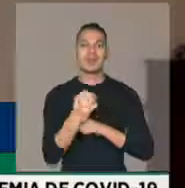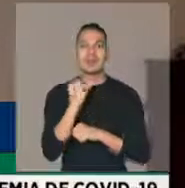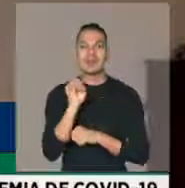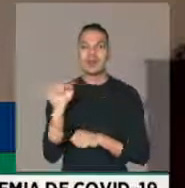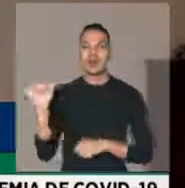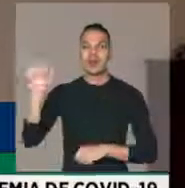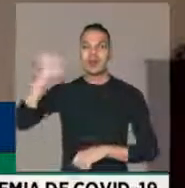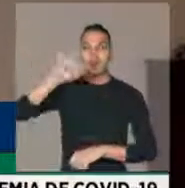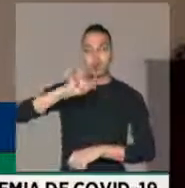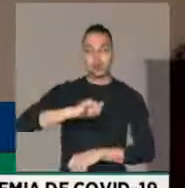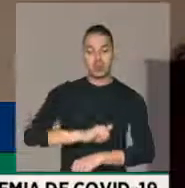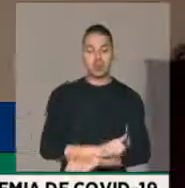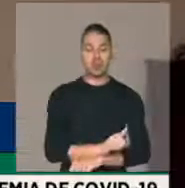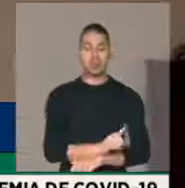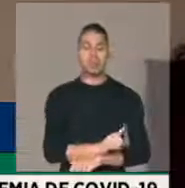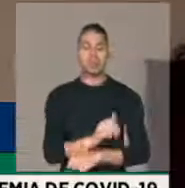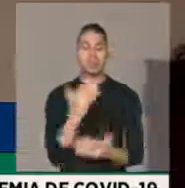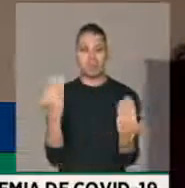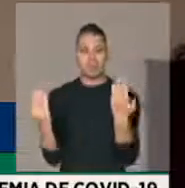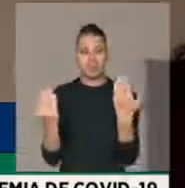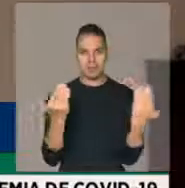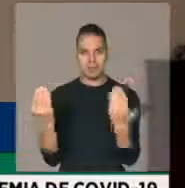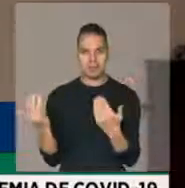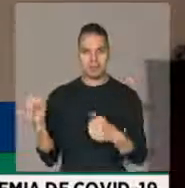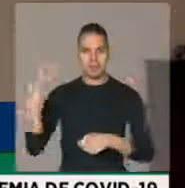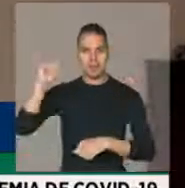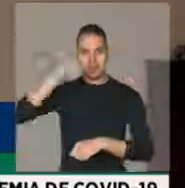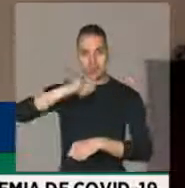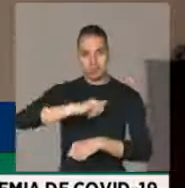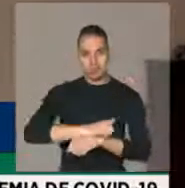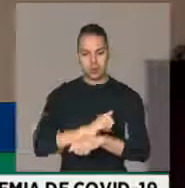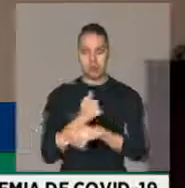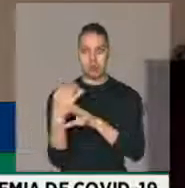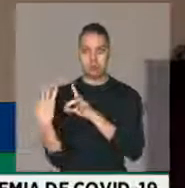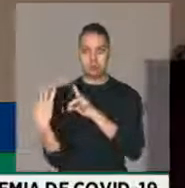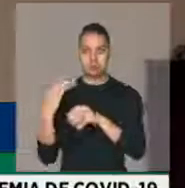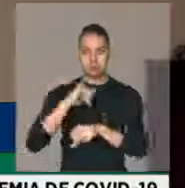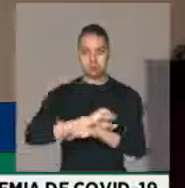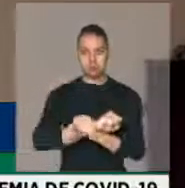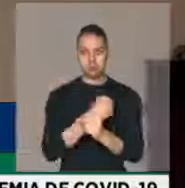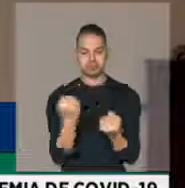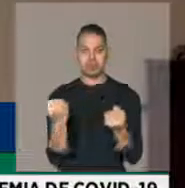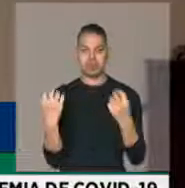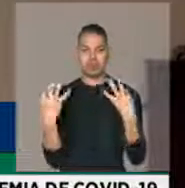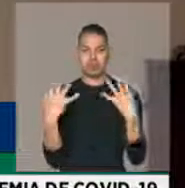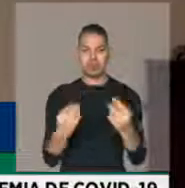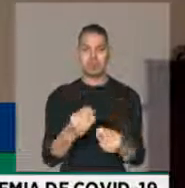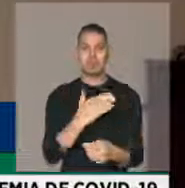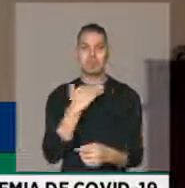aéreo, seria mais do que todos os passageiros das maiores aeronaves em operação no Brasil.